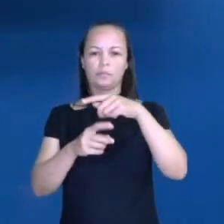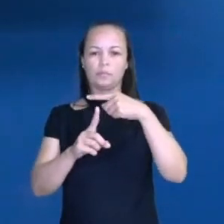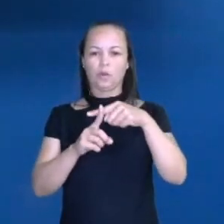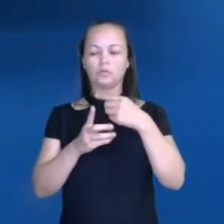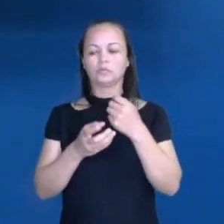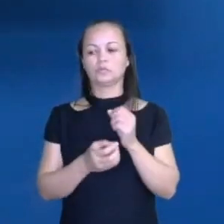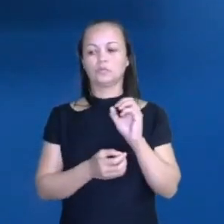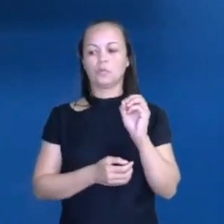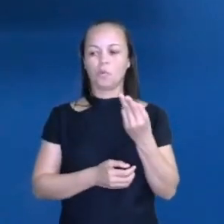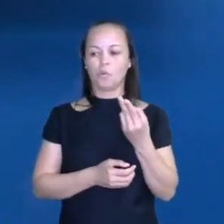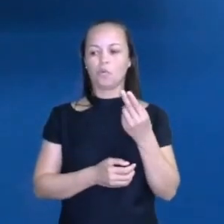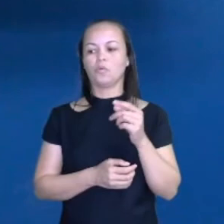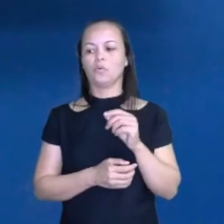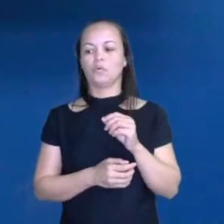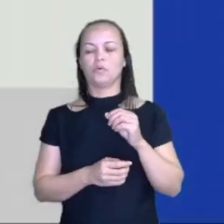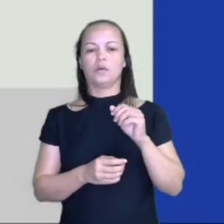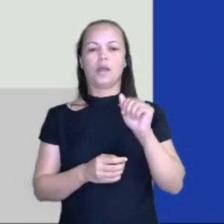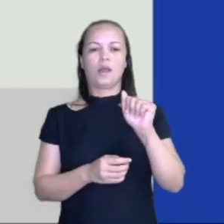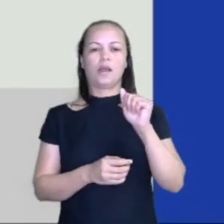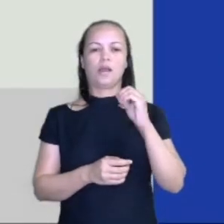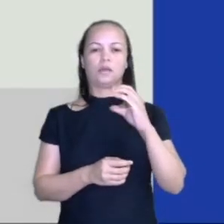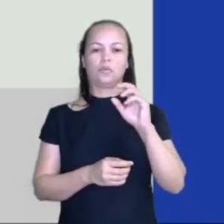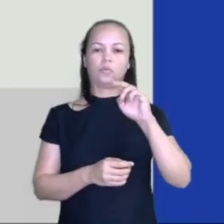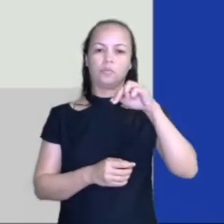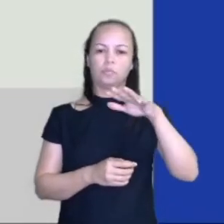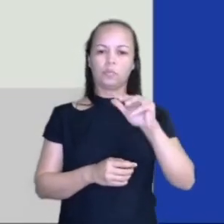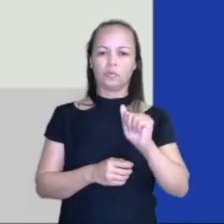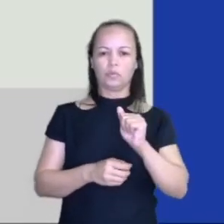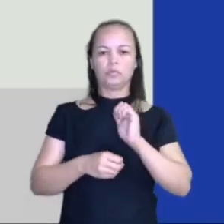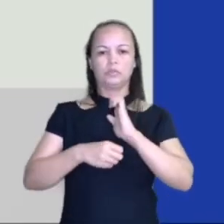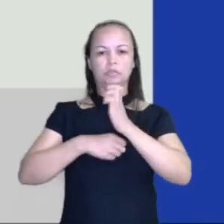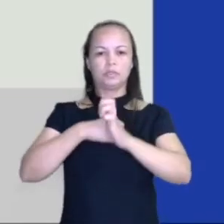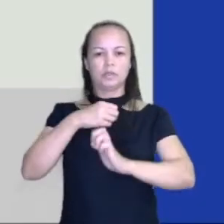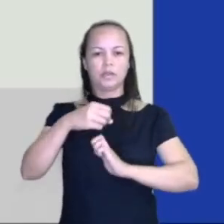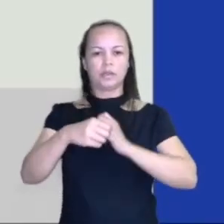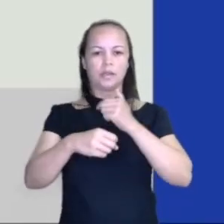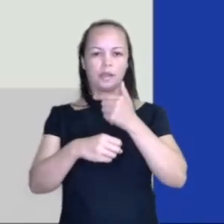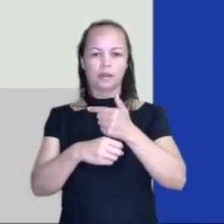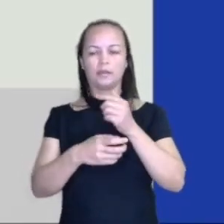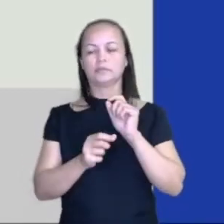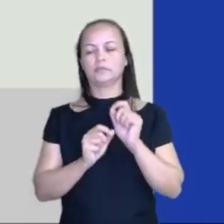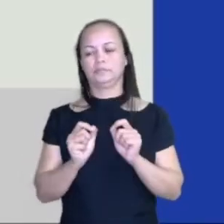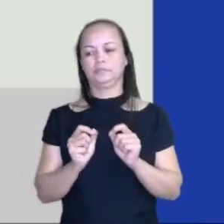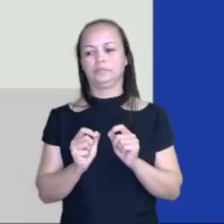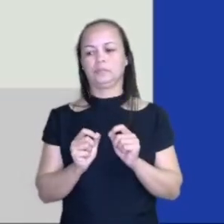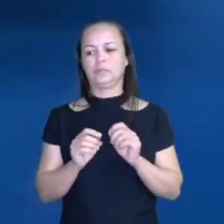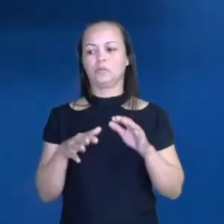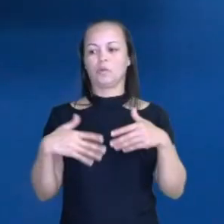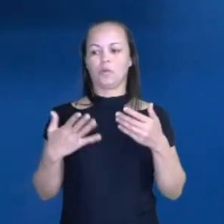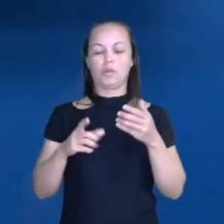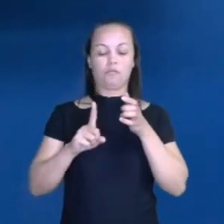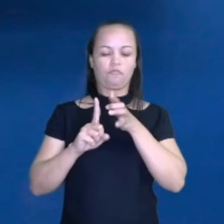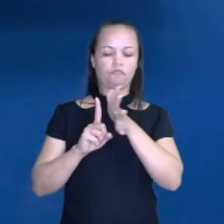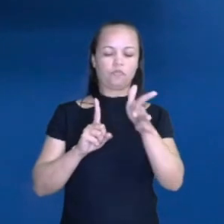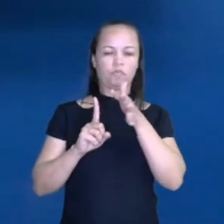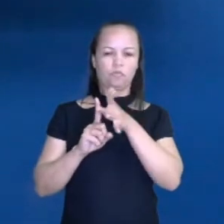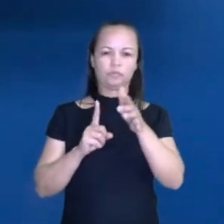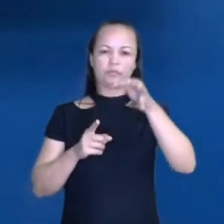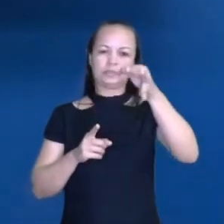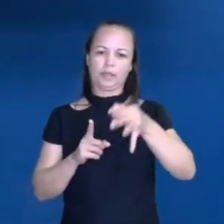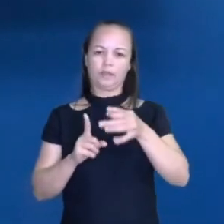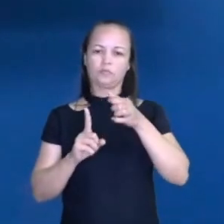quê e olha aí muito bem É o Fluxo direto tá